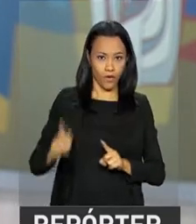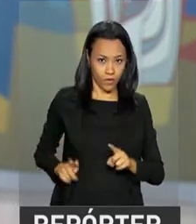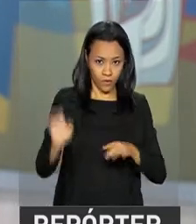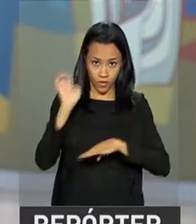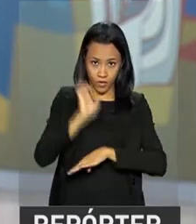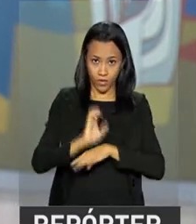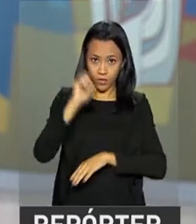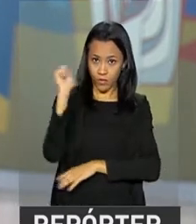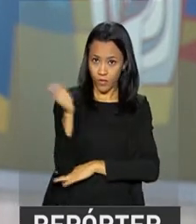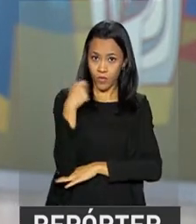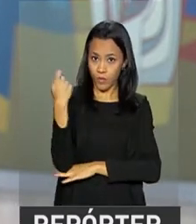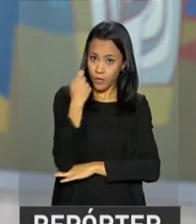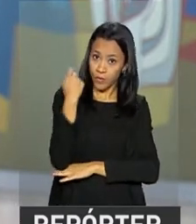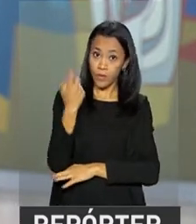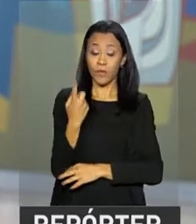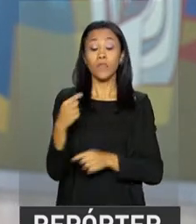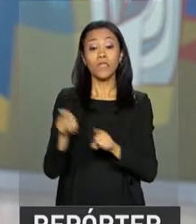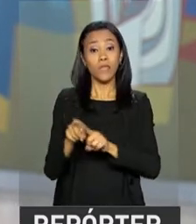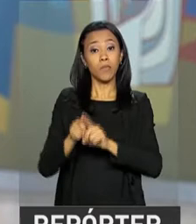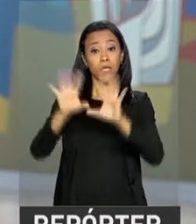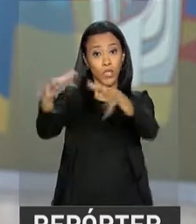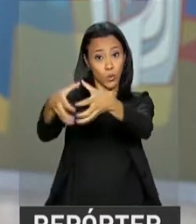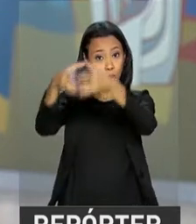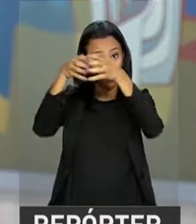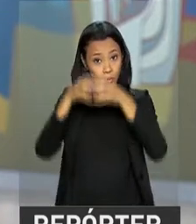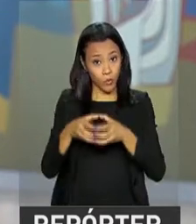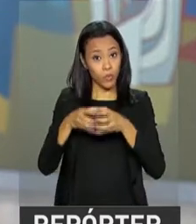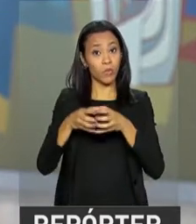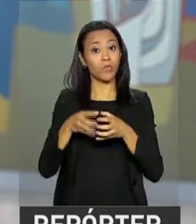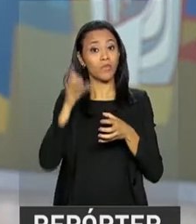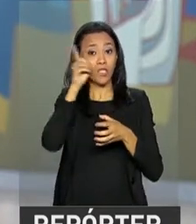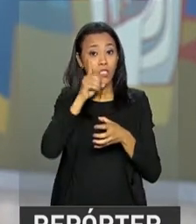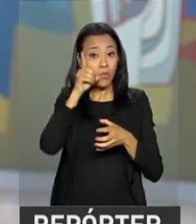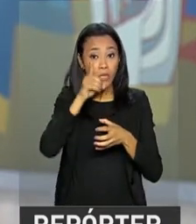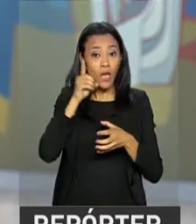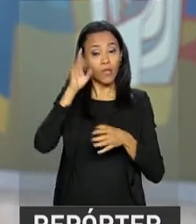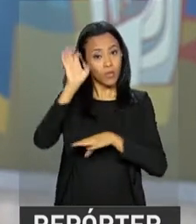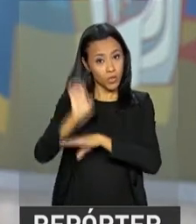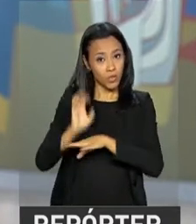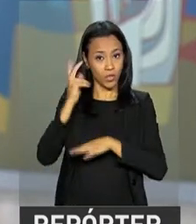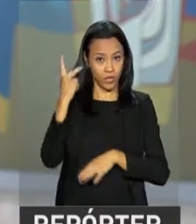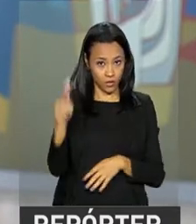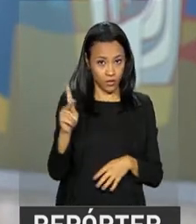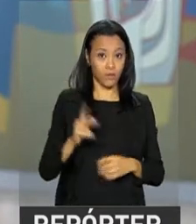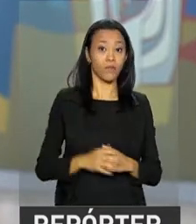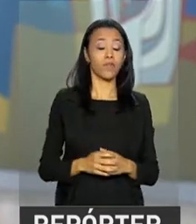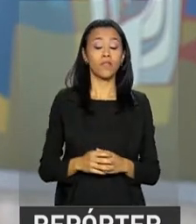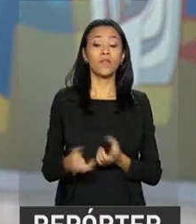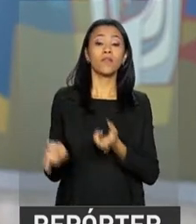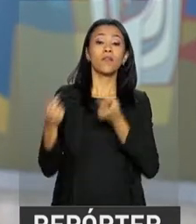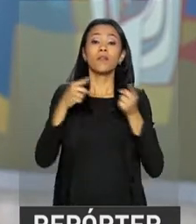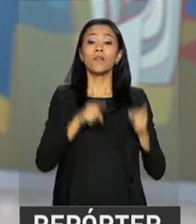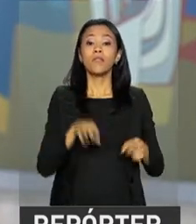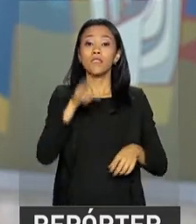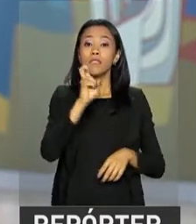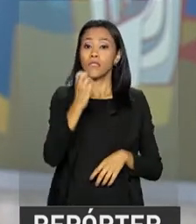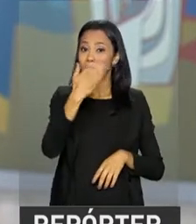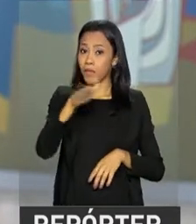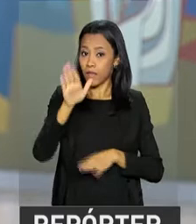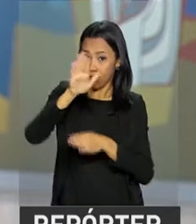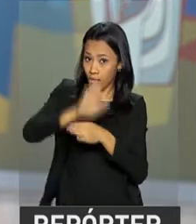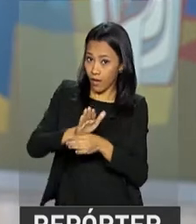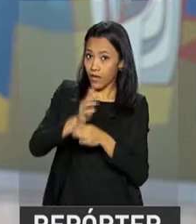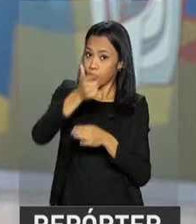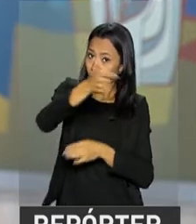e deputados da bancada gaúcha já a finalmente às cinco e meia das 5 às cinco e meia da tarde o presidente